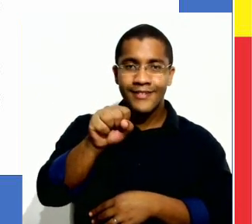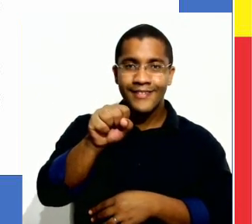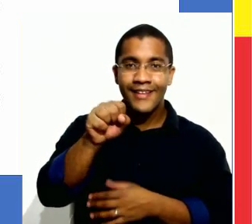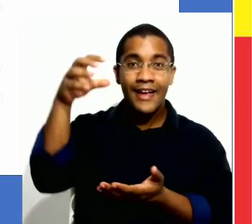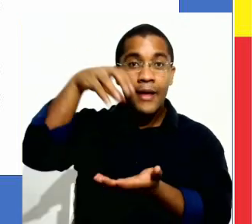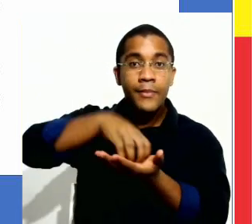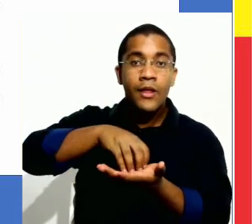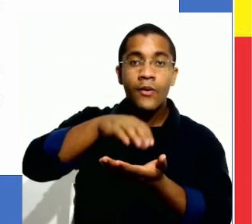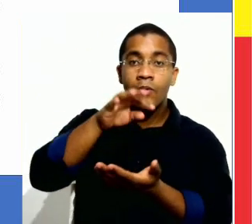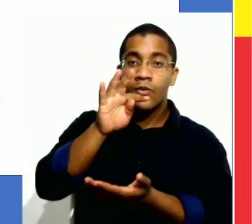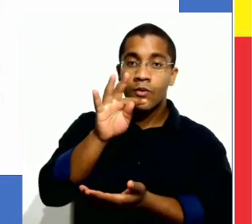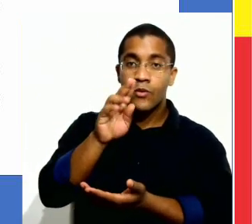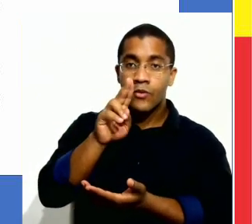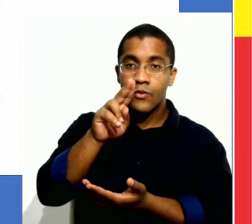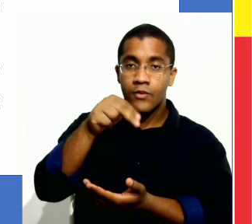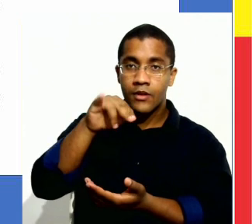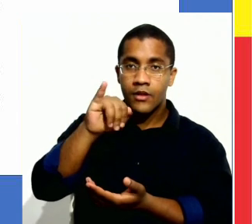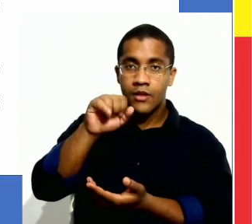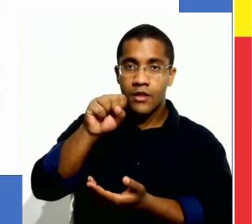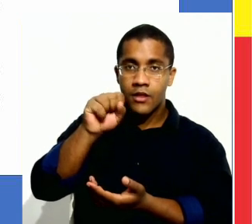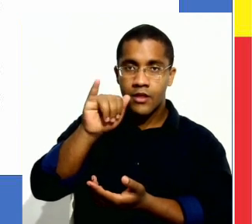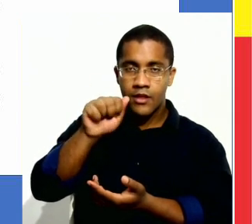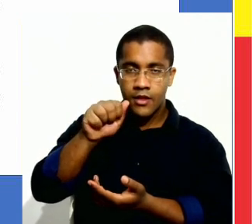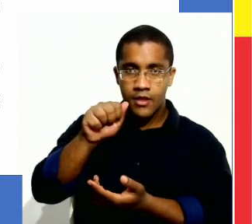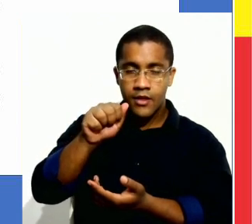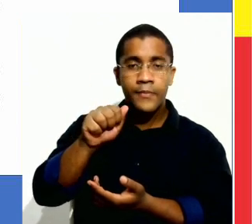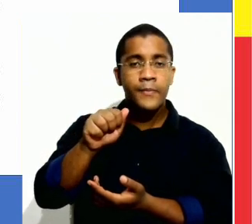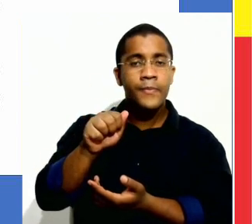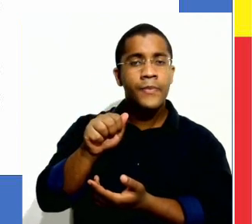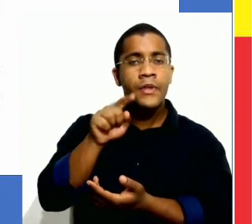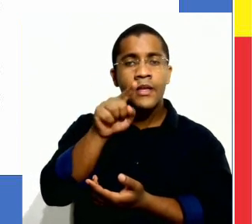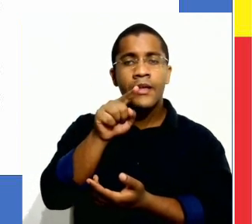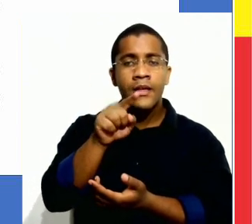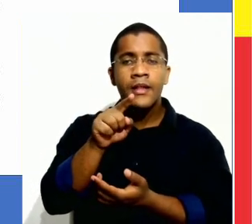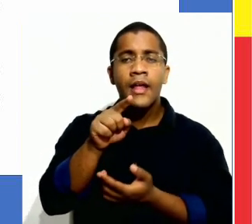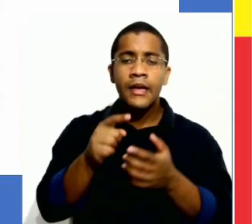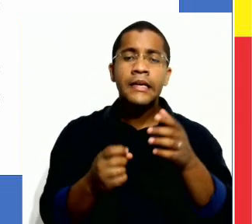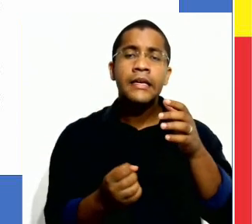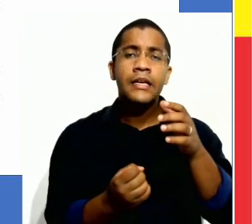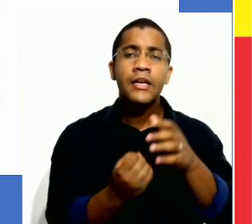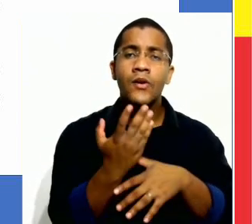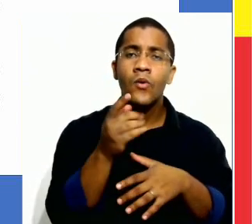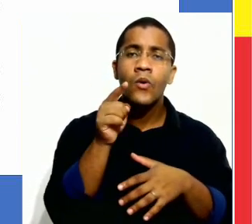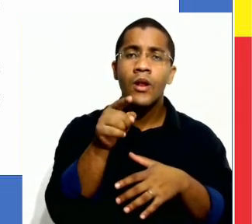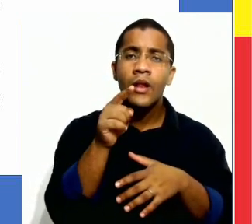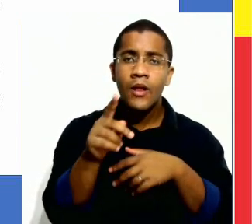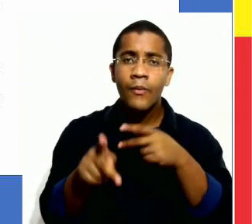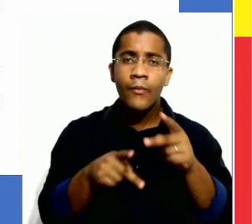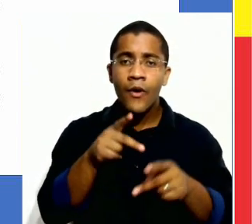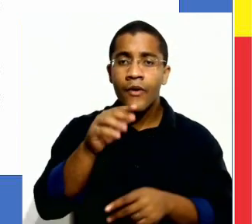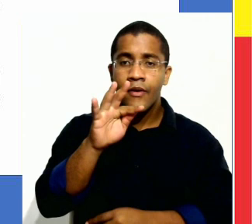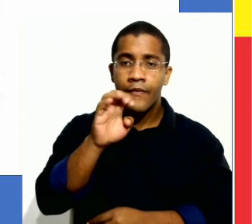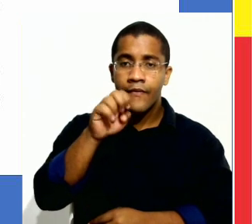capital da Tunísia. Então foi fundada pelos fenícios no século 9